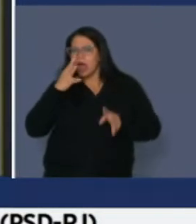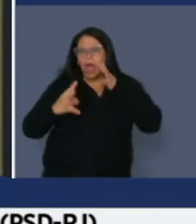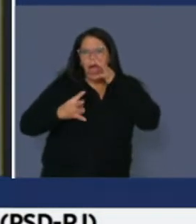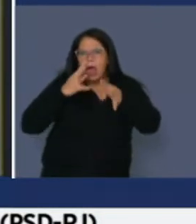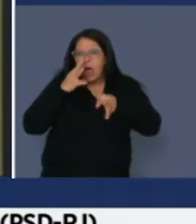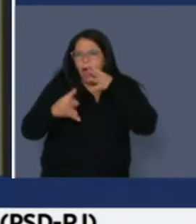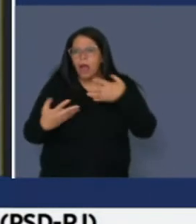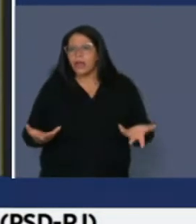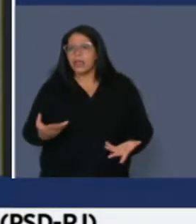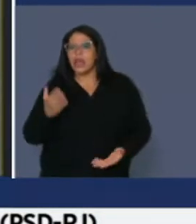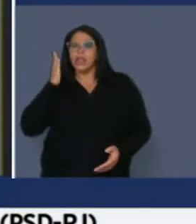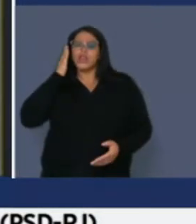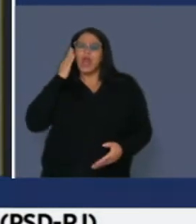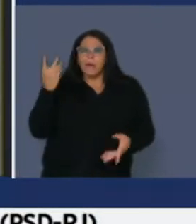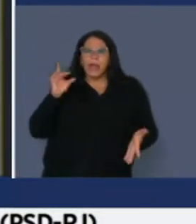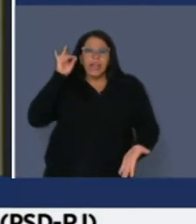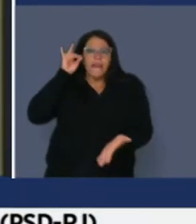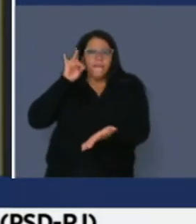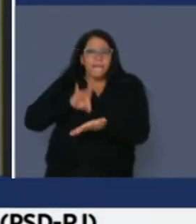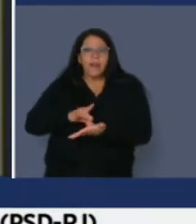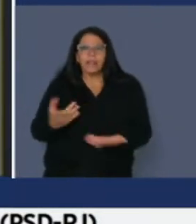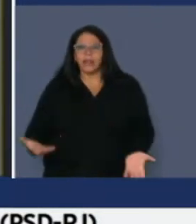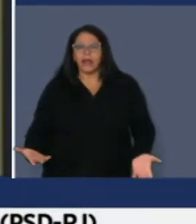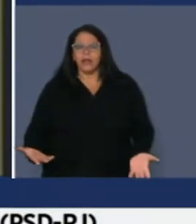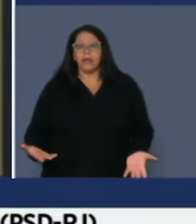sem saberem da verdade?